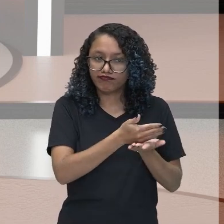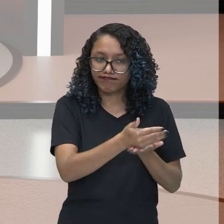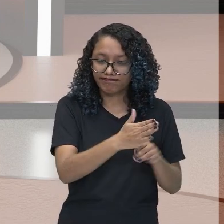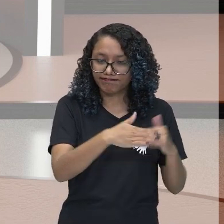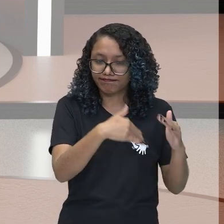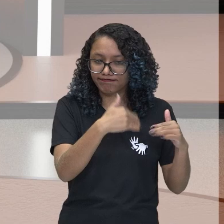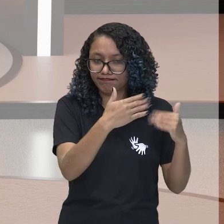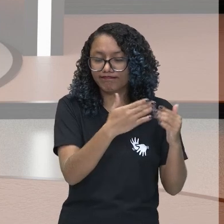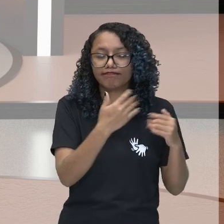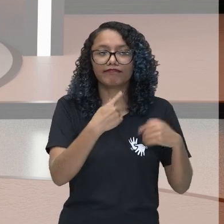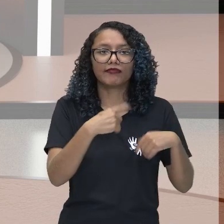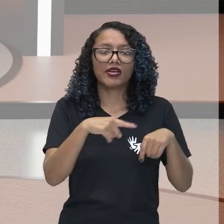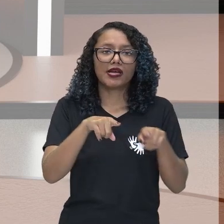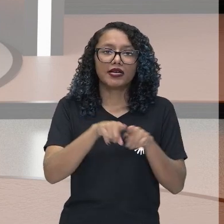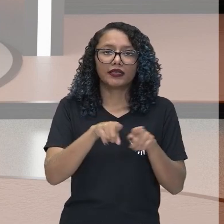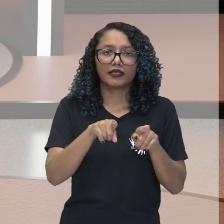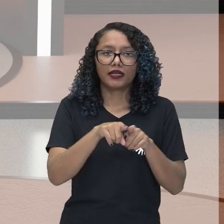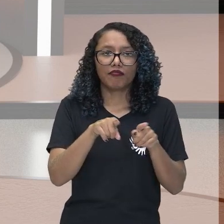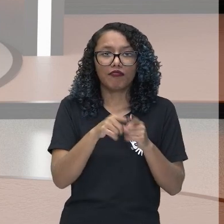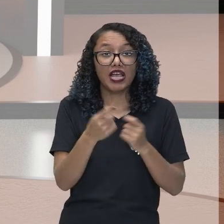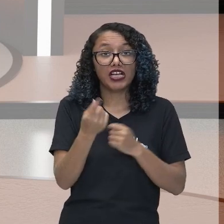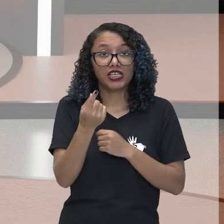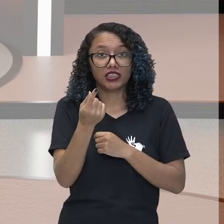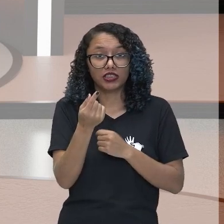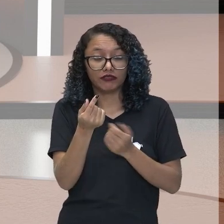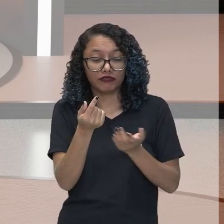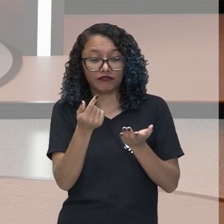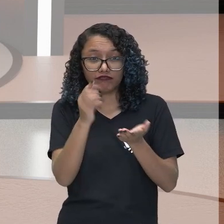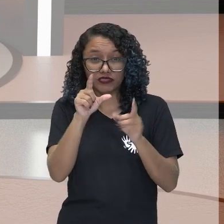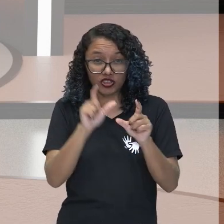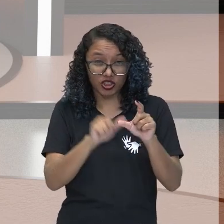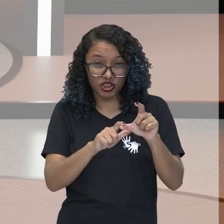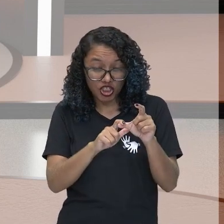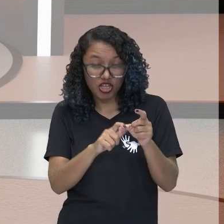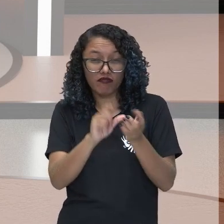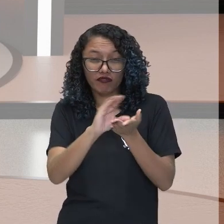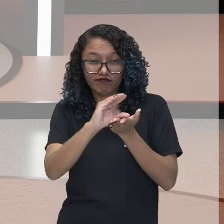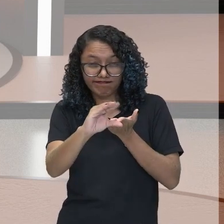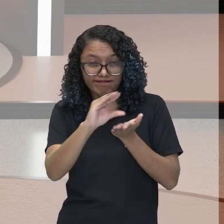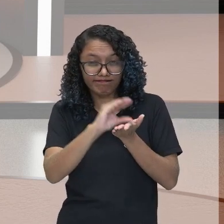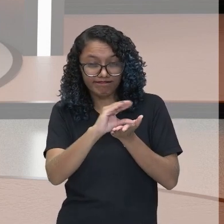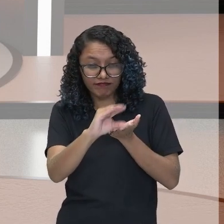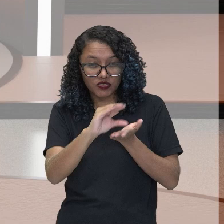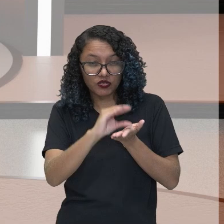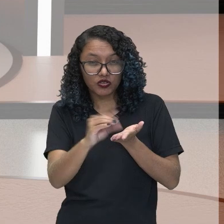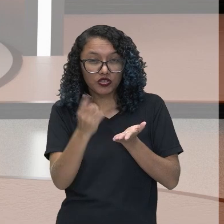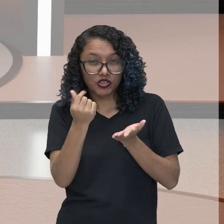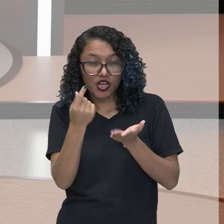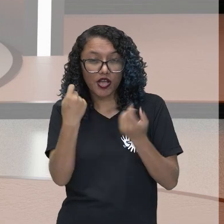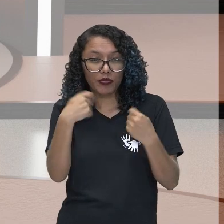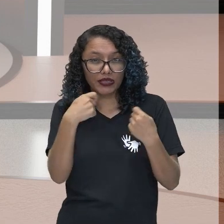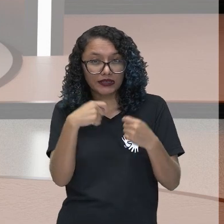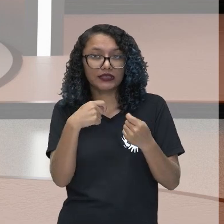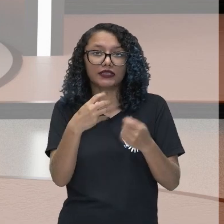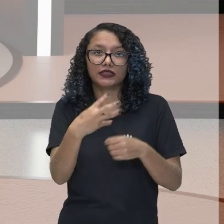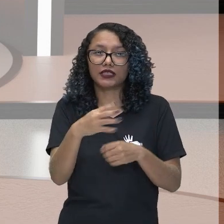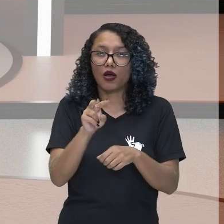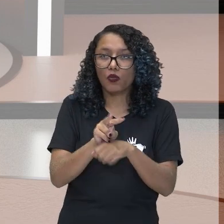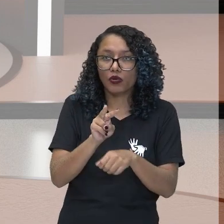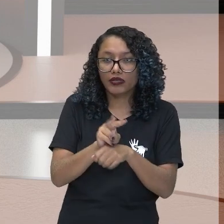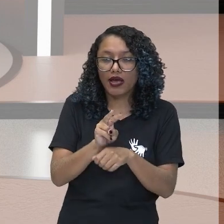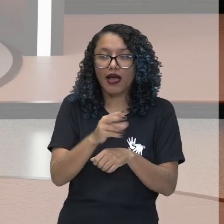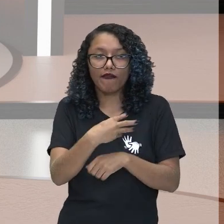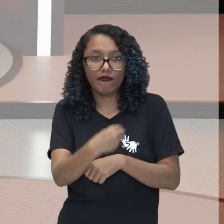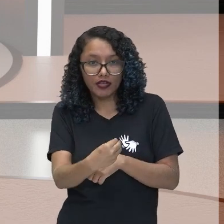fatores. O aumento dessas despesas, né, para a criação realmente ali dos filhos também, tá? Então, a gente vai estudar